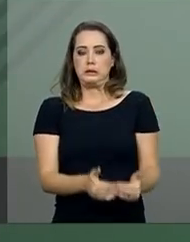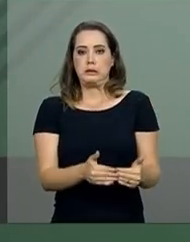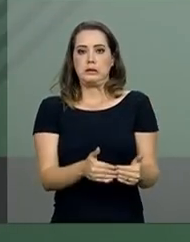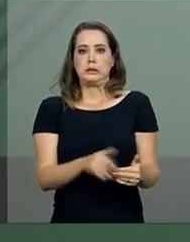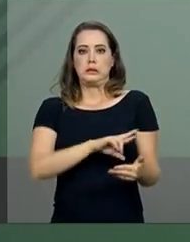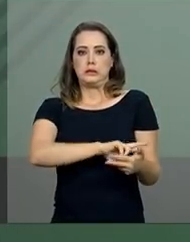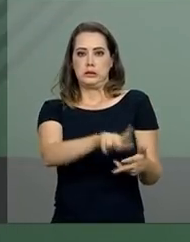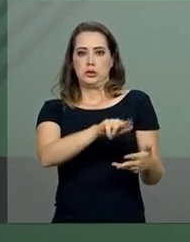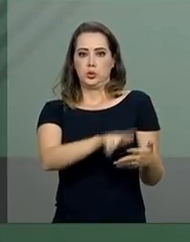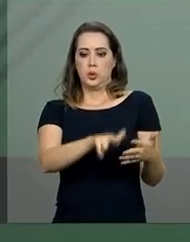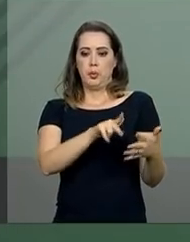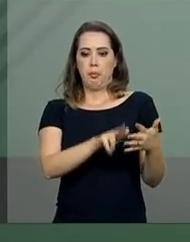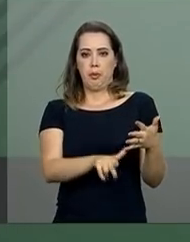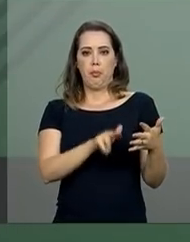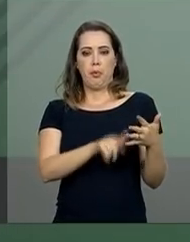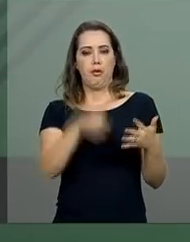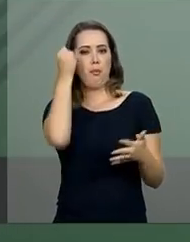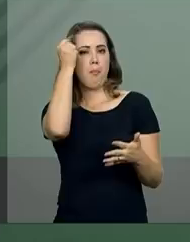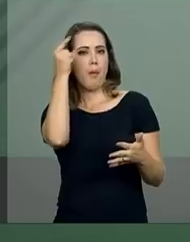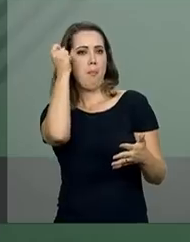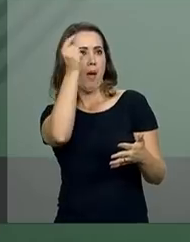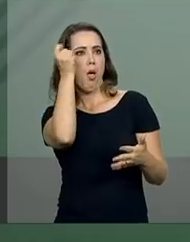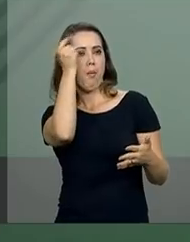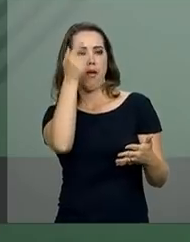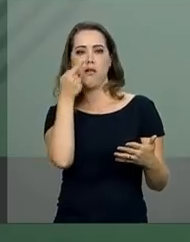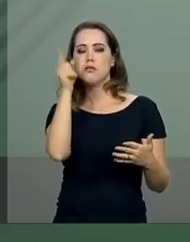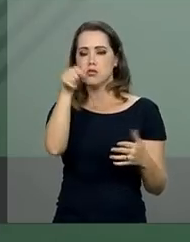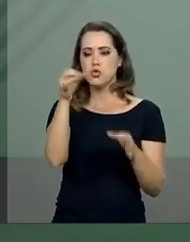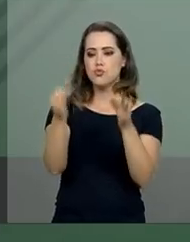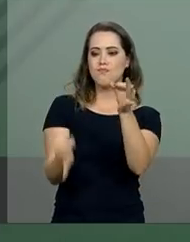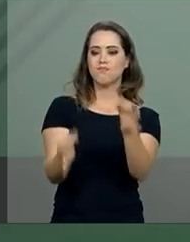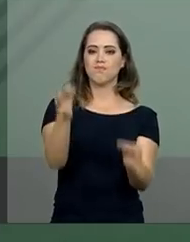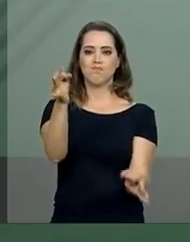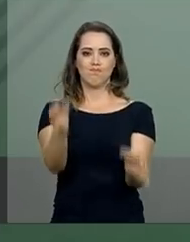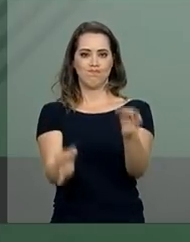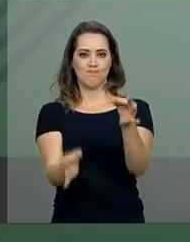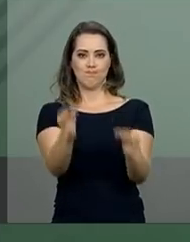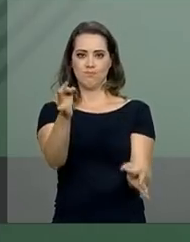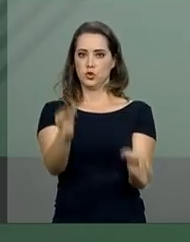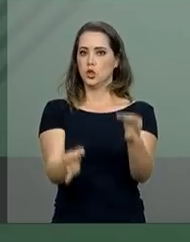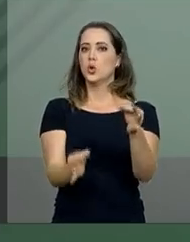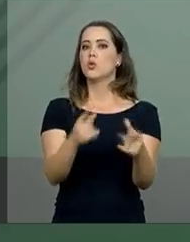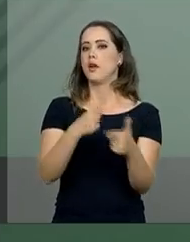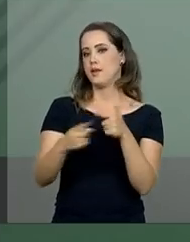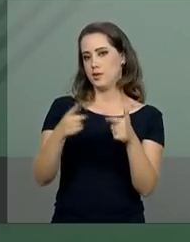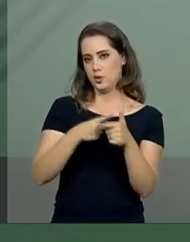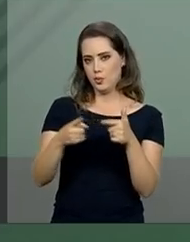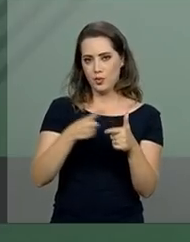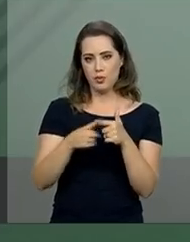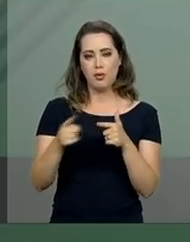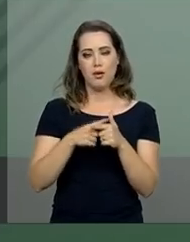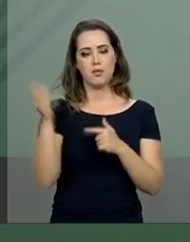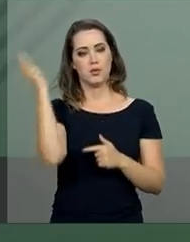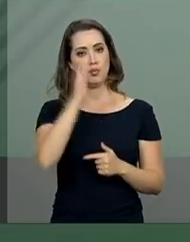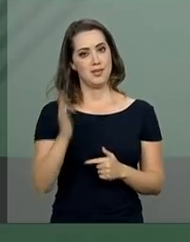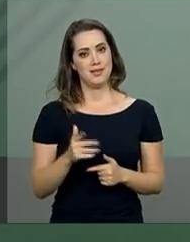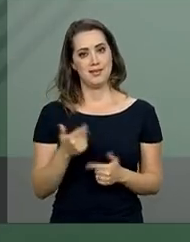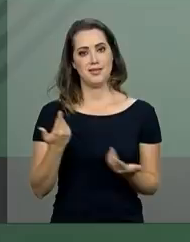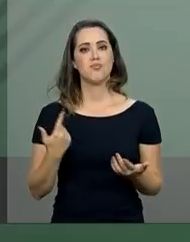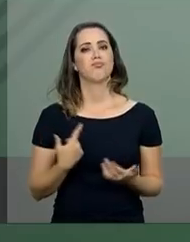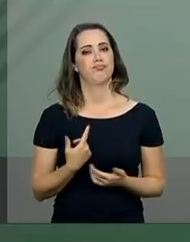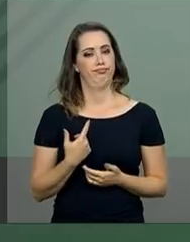pluralidade de ser o árbitro destas com grandes questões da nação brasileira que não foram